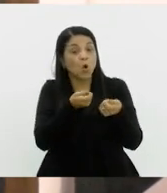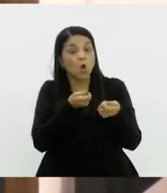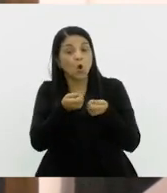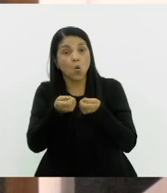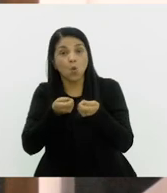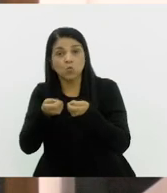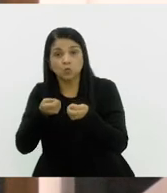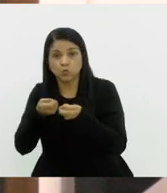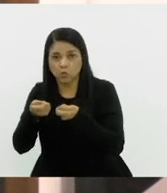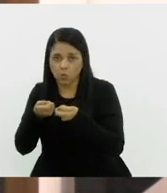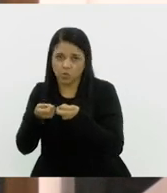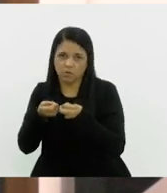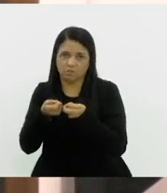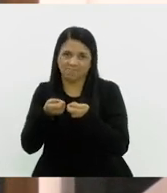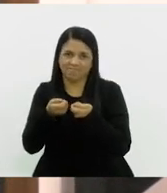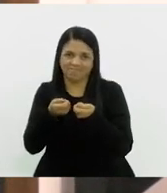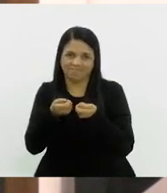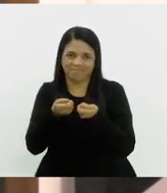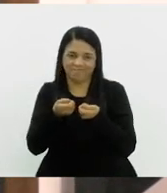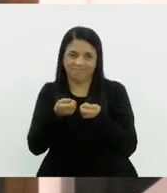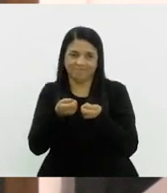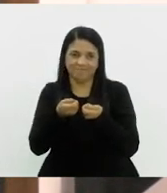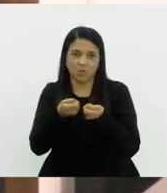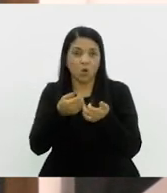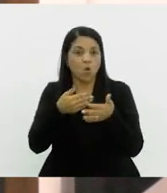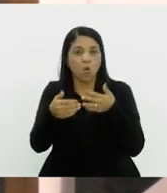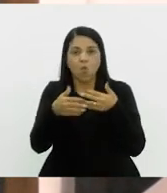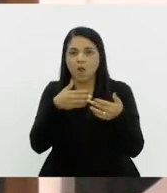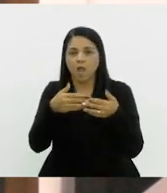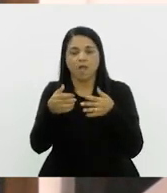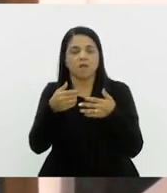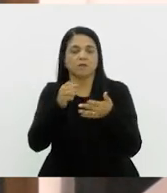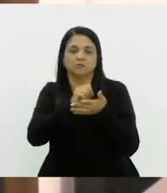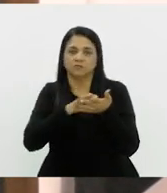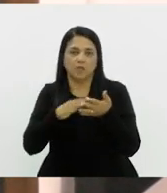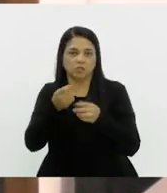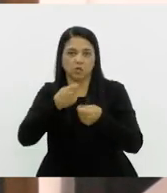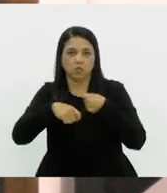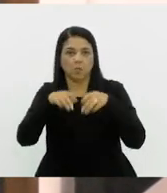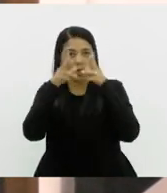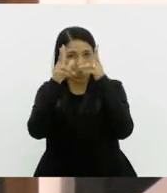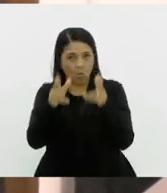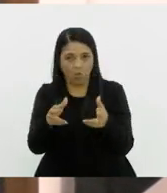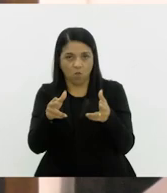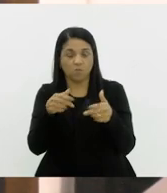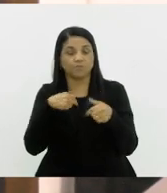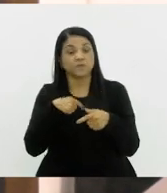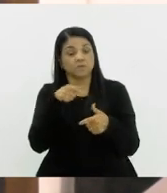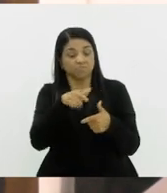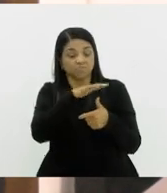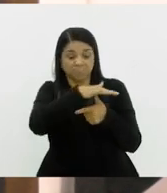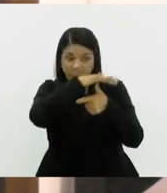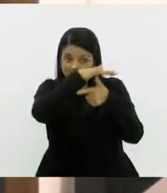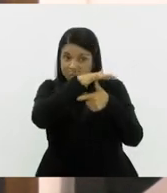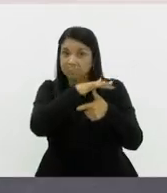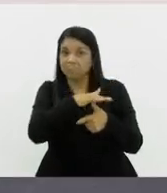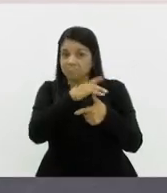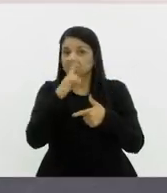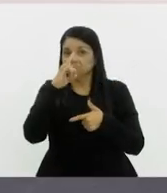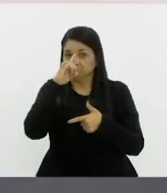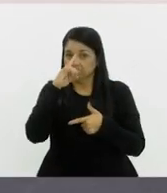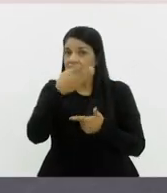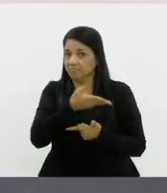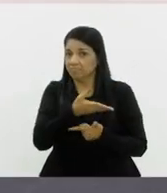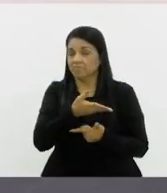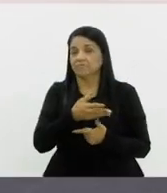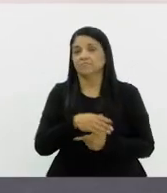qualquer outra atividade econômica deve ser devidamente controlada, ainda mais essa, que é uma atividade de risco. Obrigado, senhor